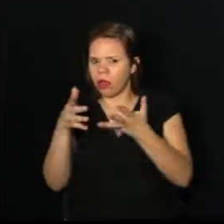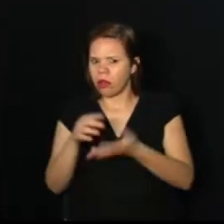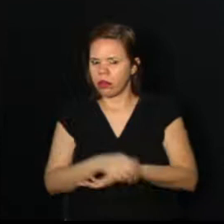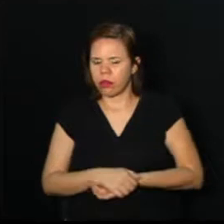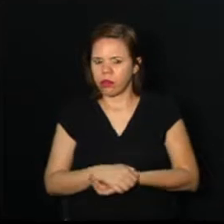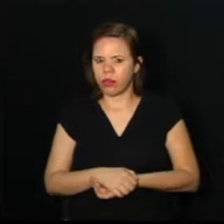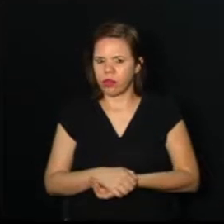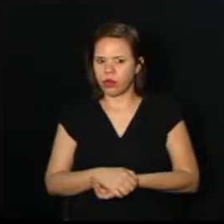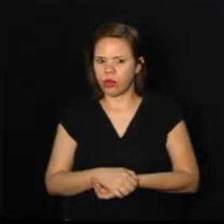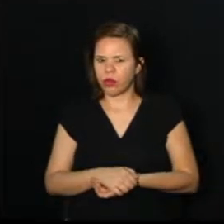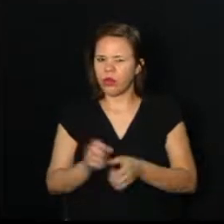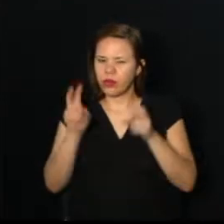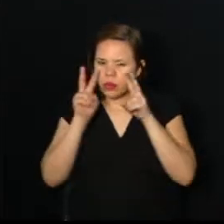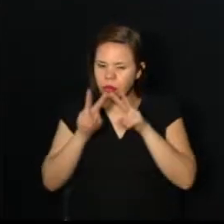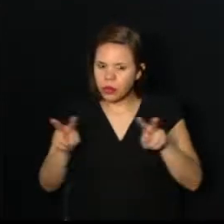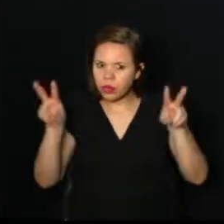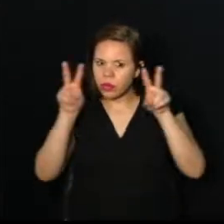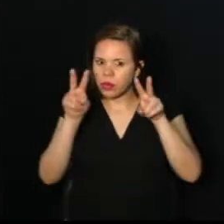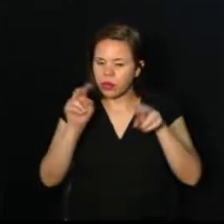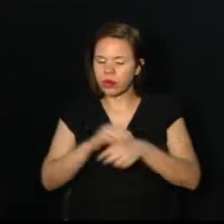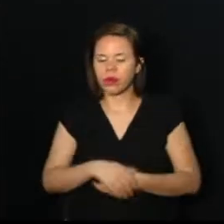que é visual